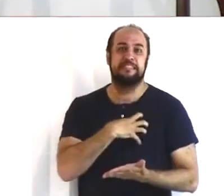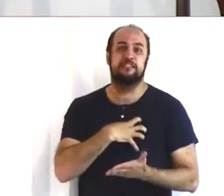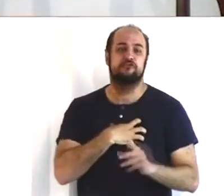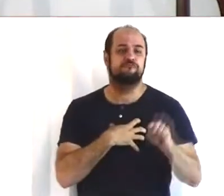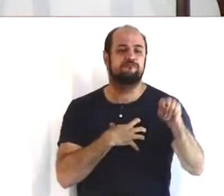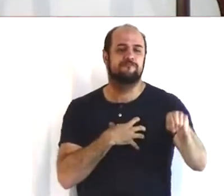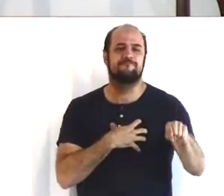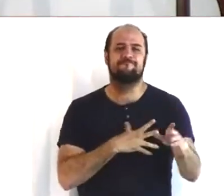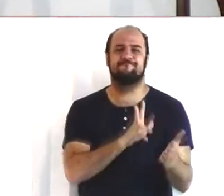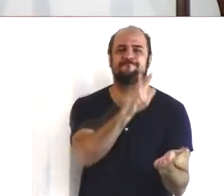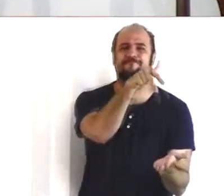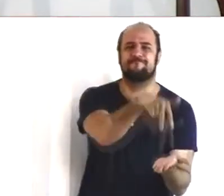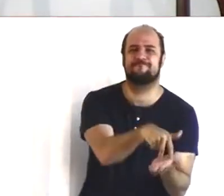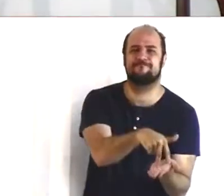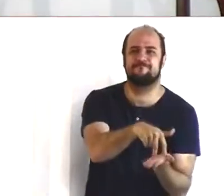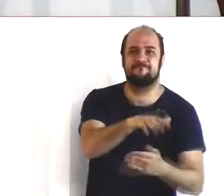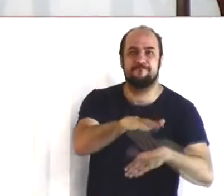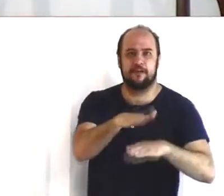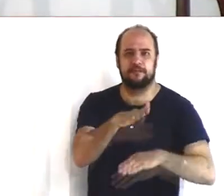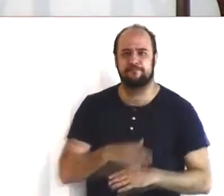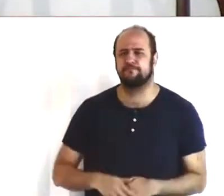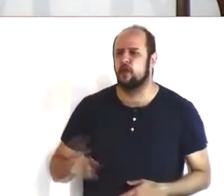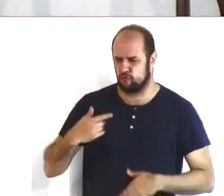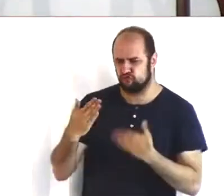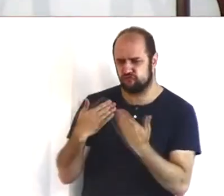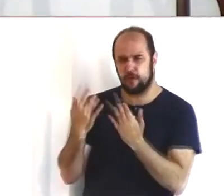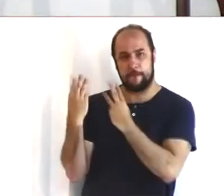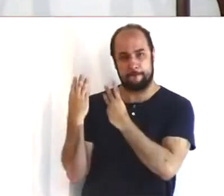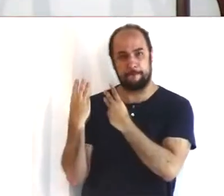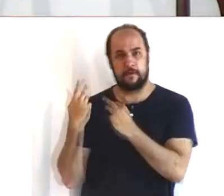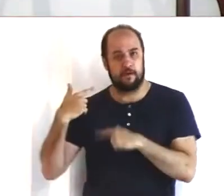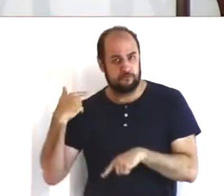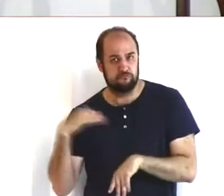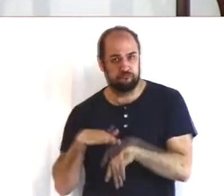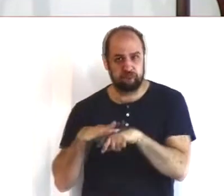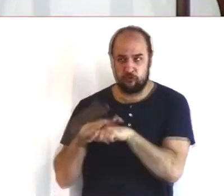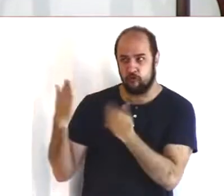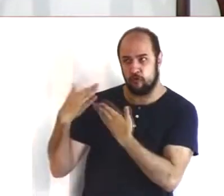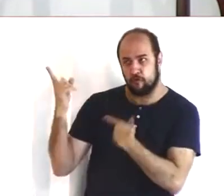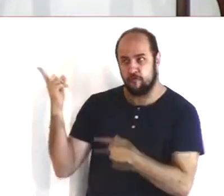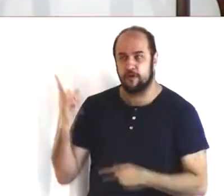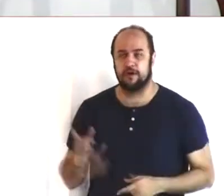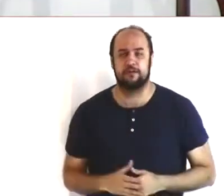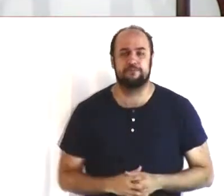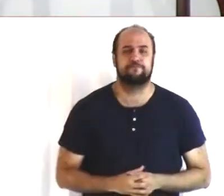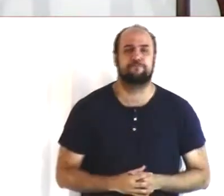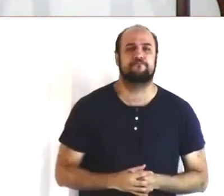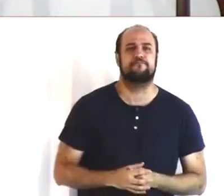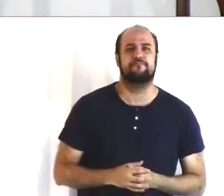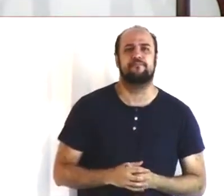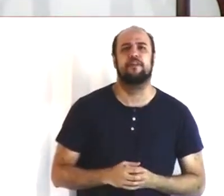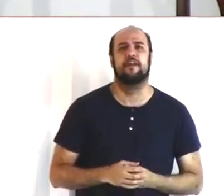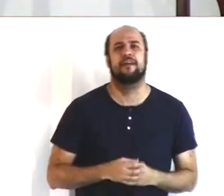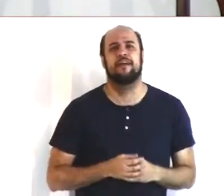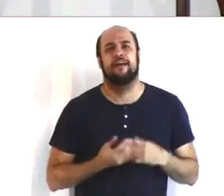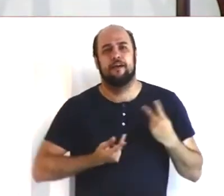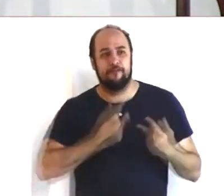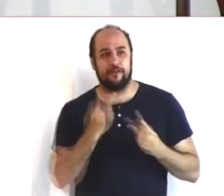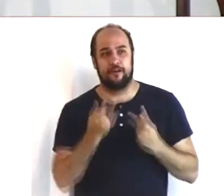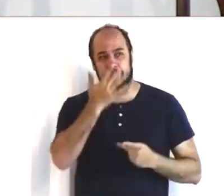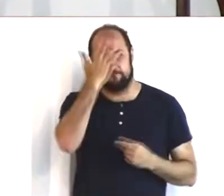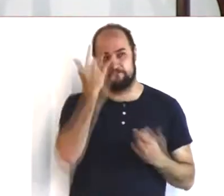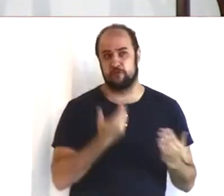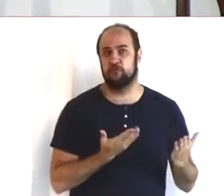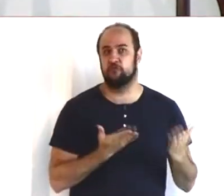mais estabilidade. Conversava com o presbítero Marcos aqui no gabinete pastoral, e a gente falava sobre